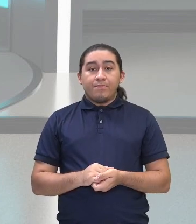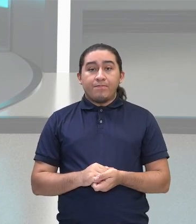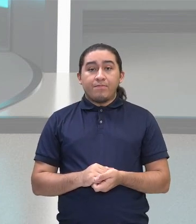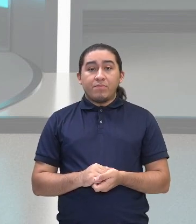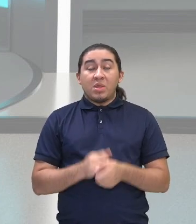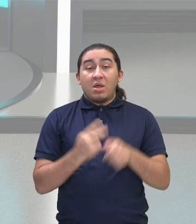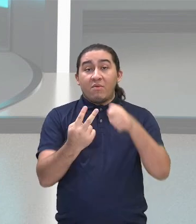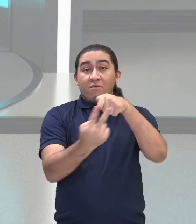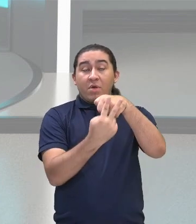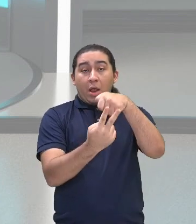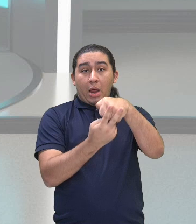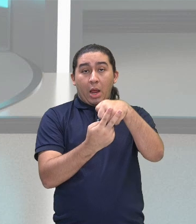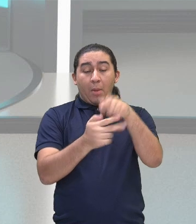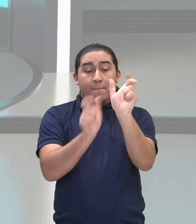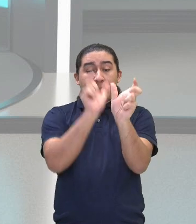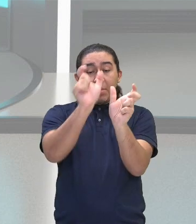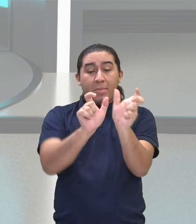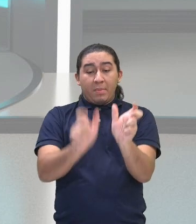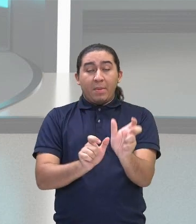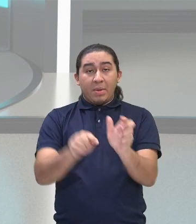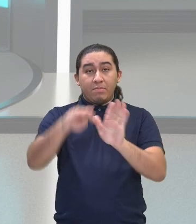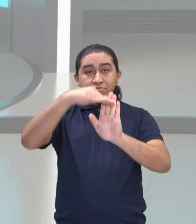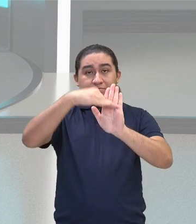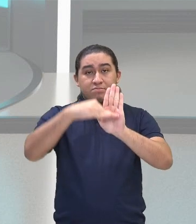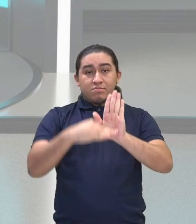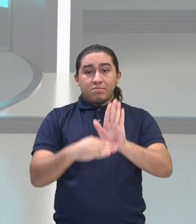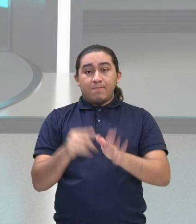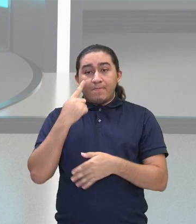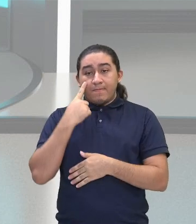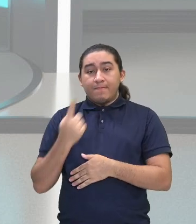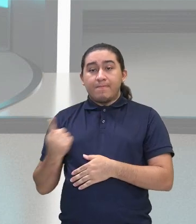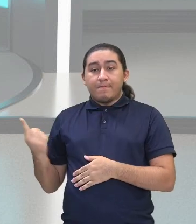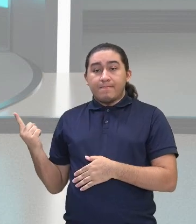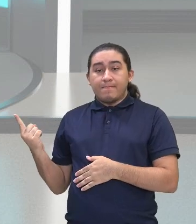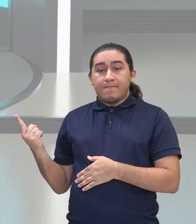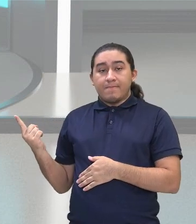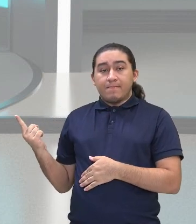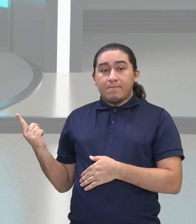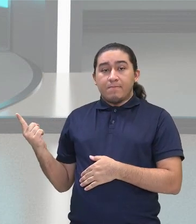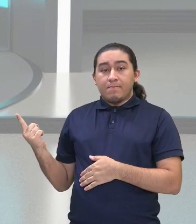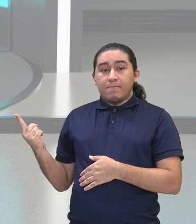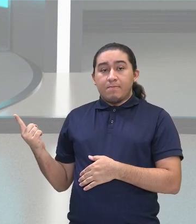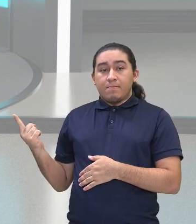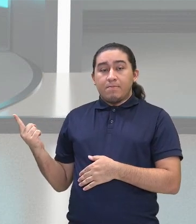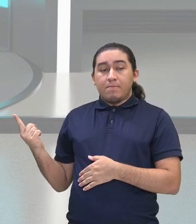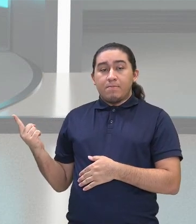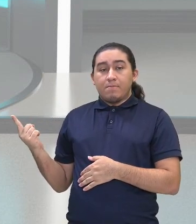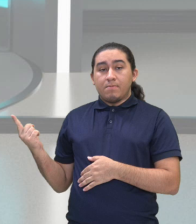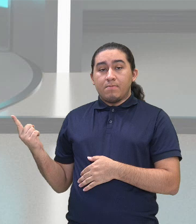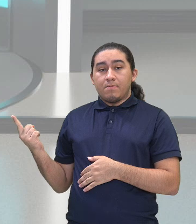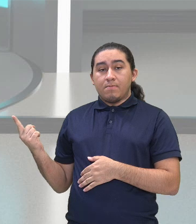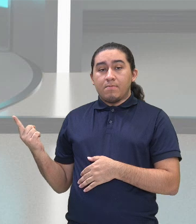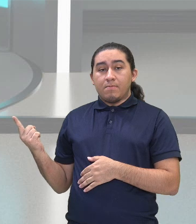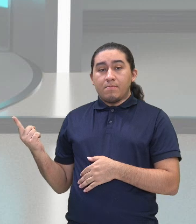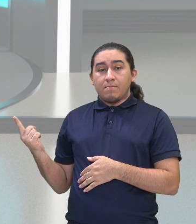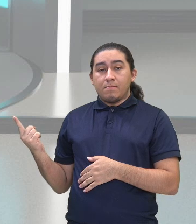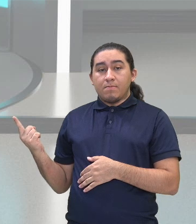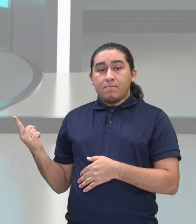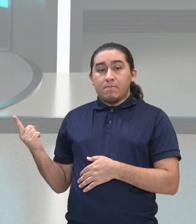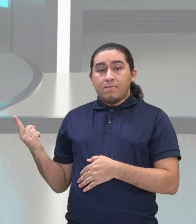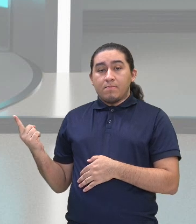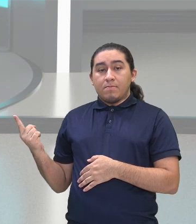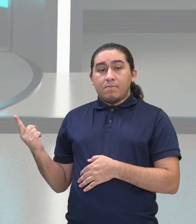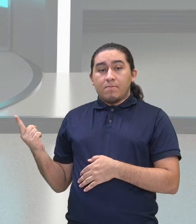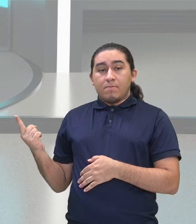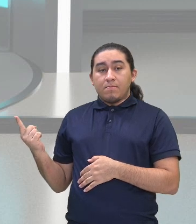Eu leria, tu lerias, ele leria. Nós leríamos, vós